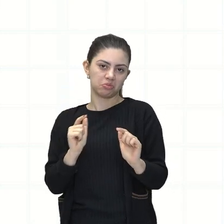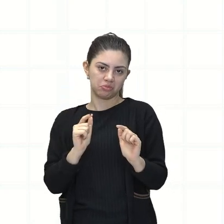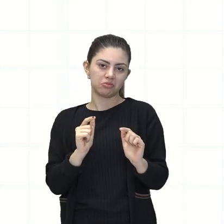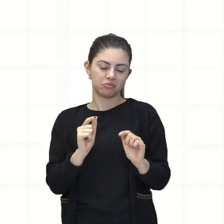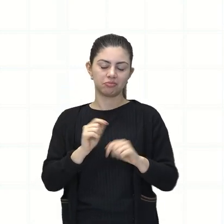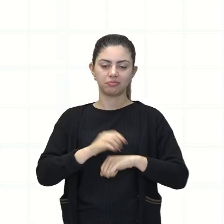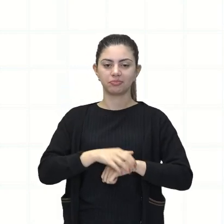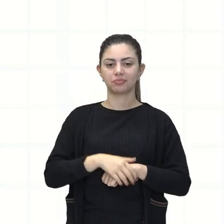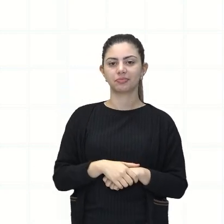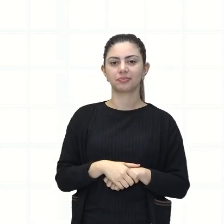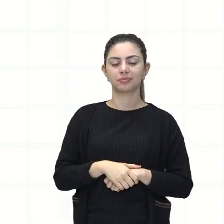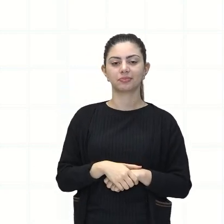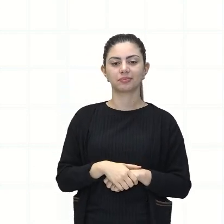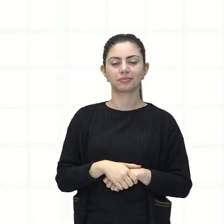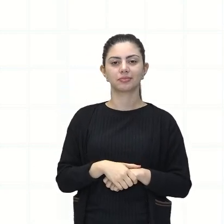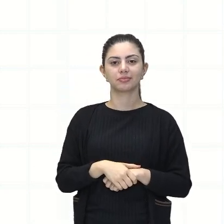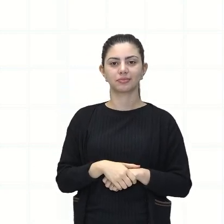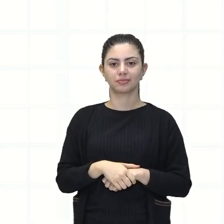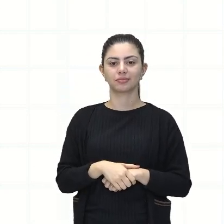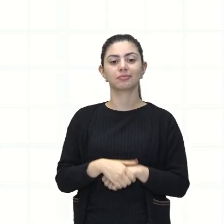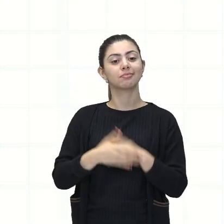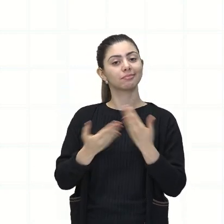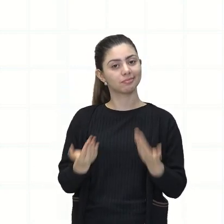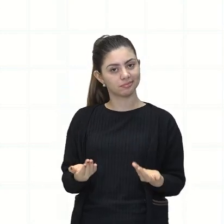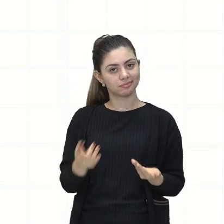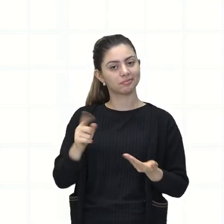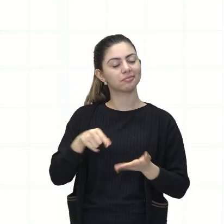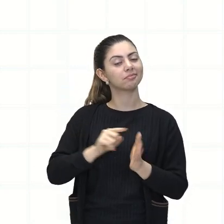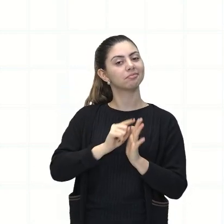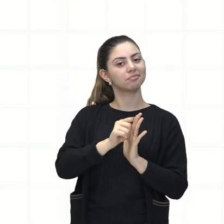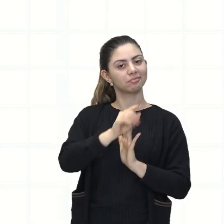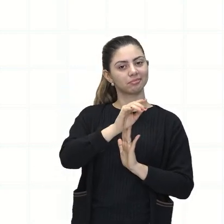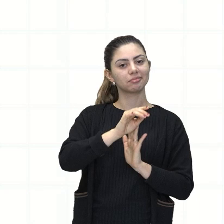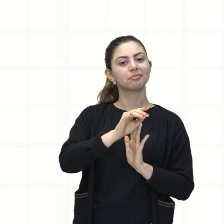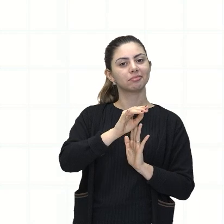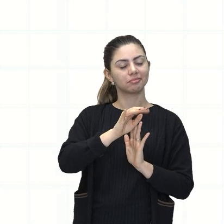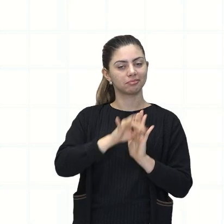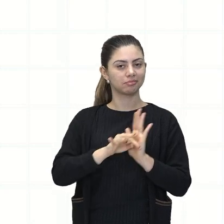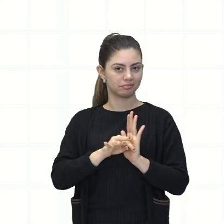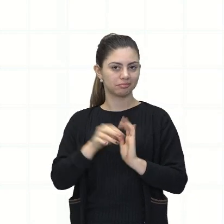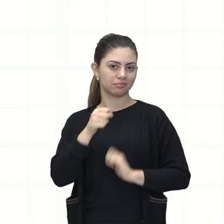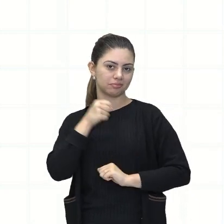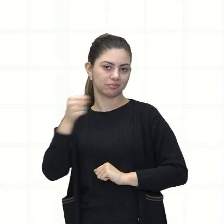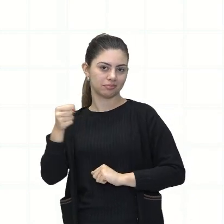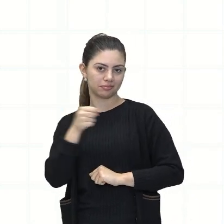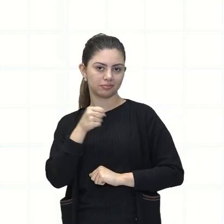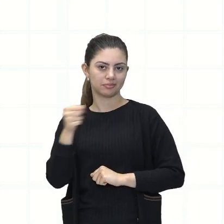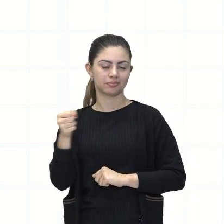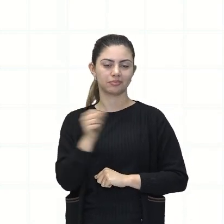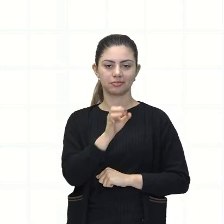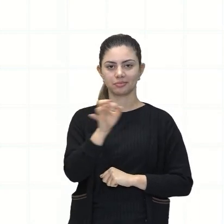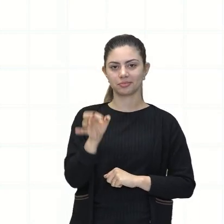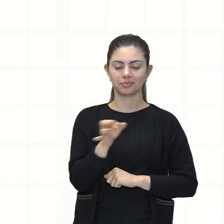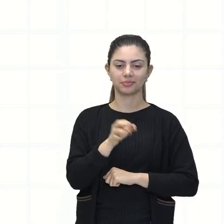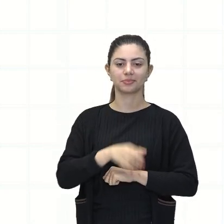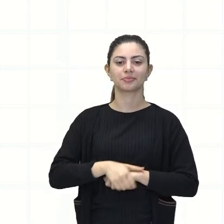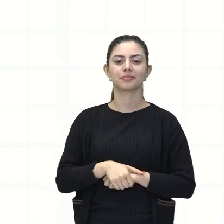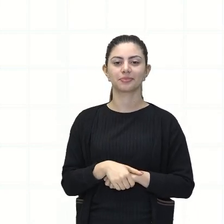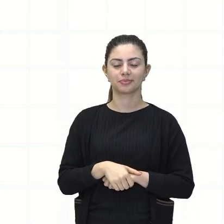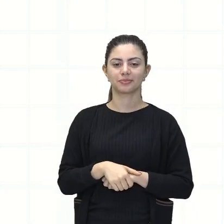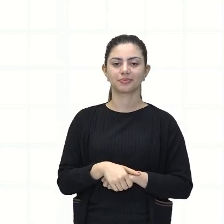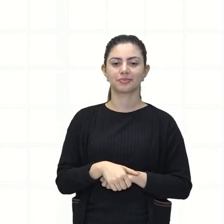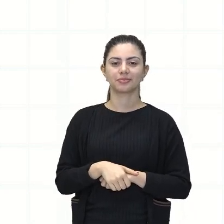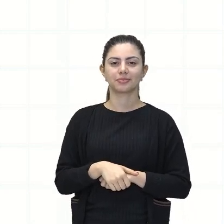específico. Então, isso também é um gênero jornalístico, né? Faz parte dos gêneros jornalísticos,